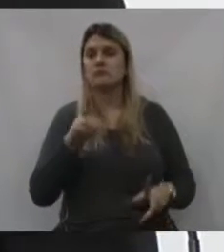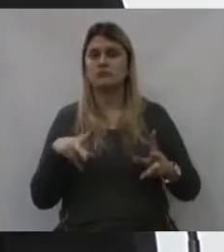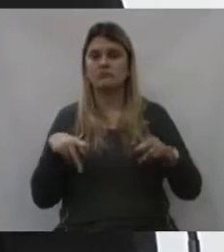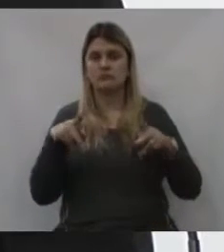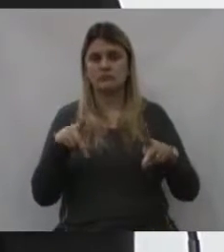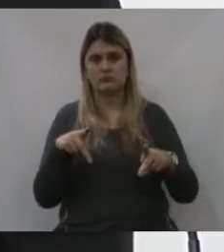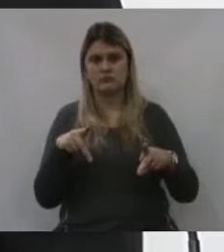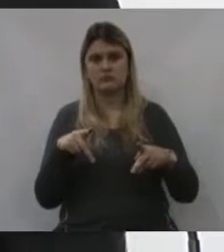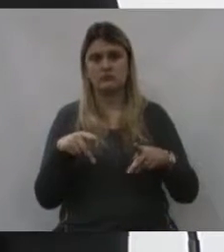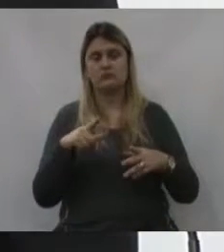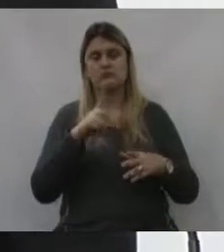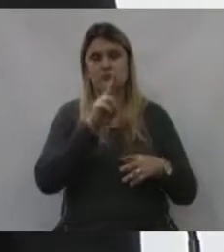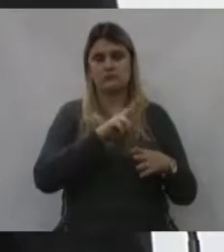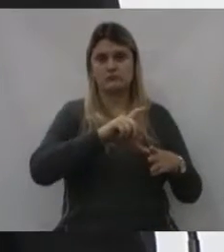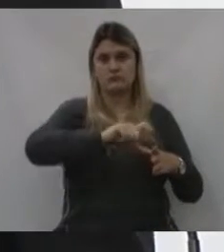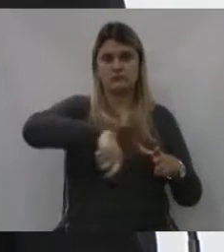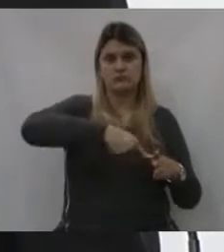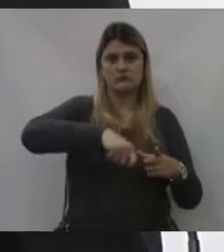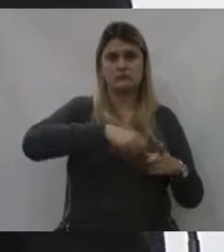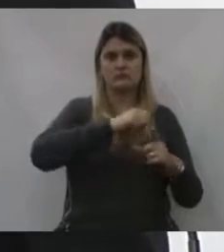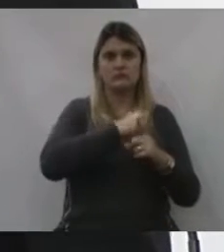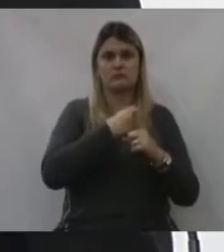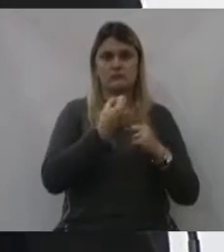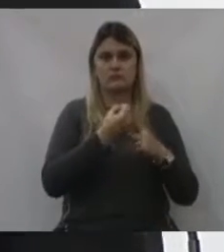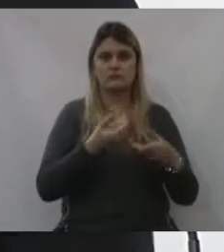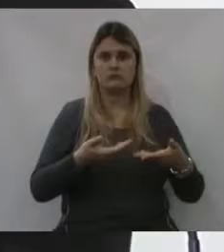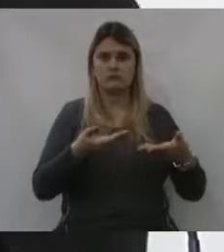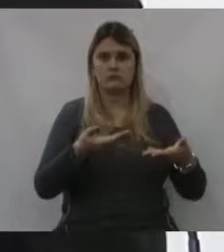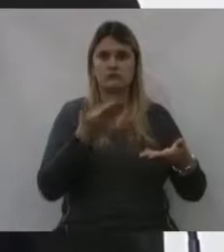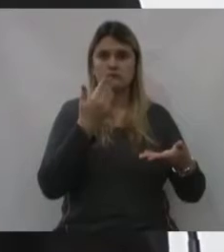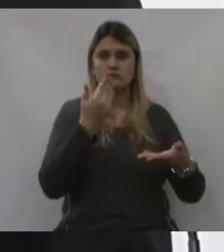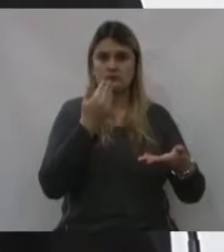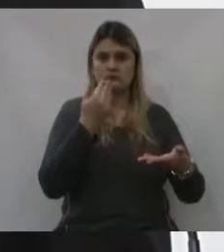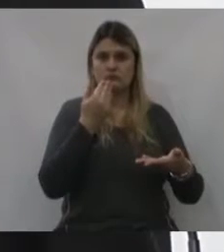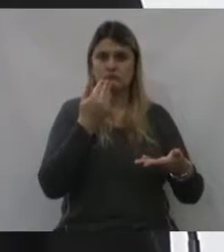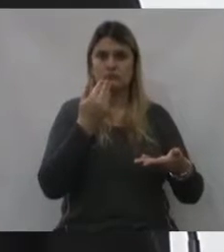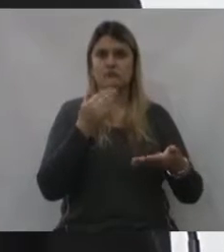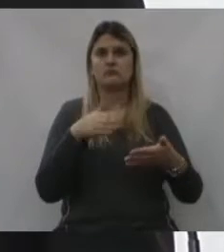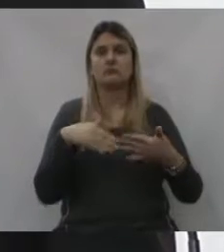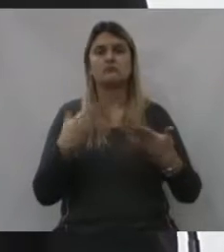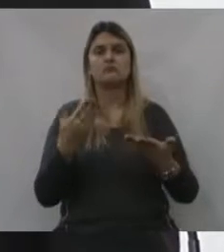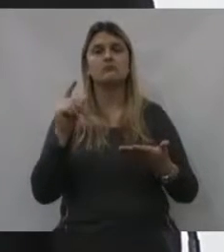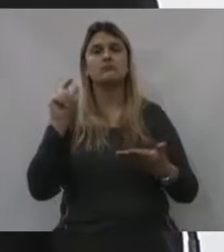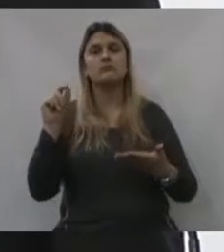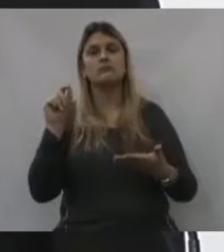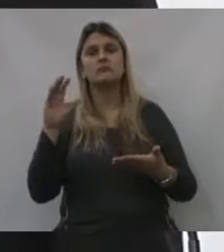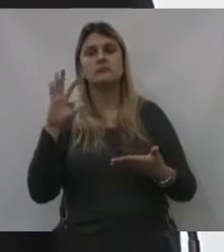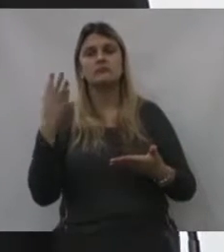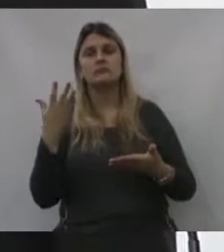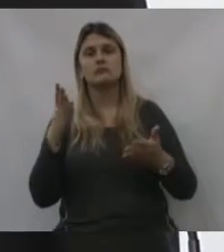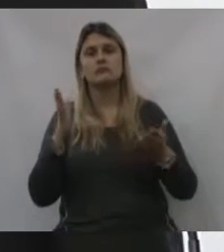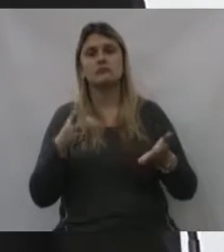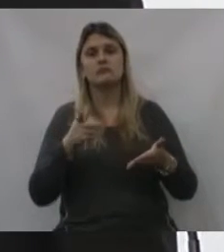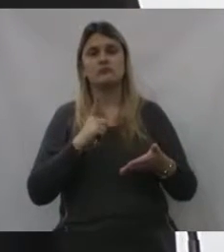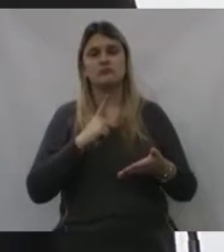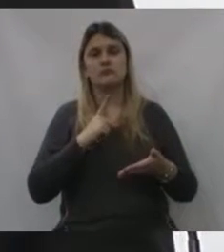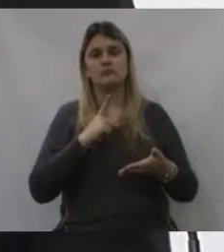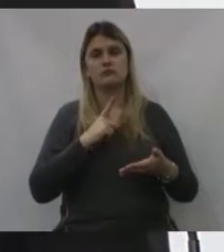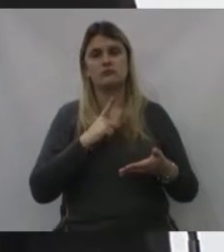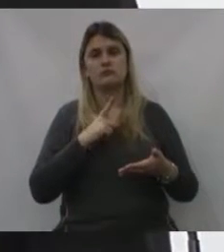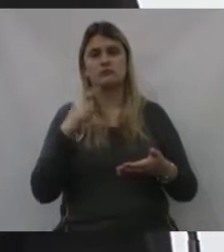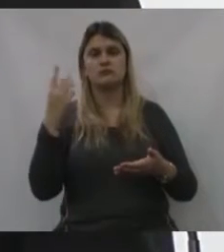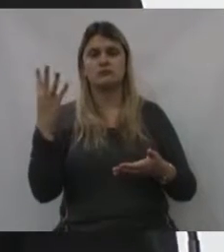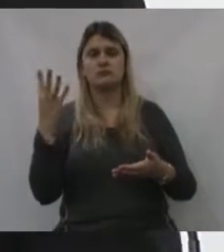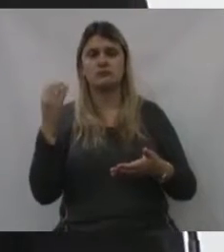restaurantes populares que, a partir da cozinha social, são servidos com esse alimento. Então, o que acontece? Hoje nós